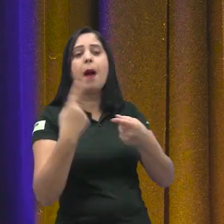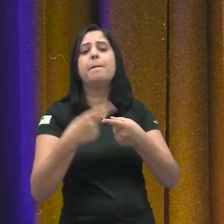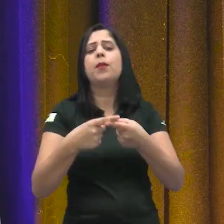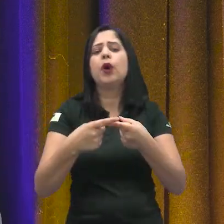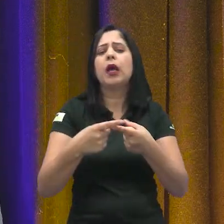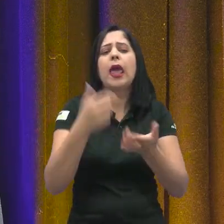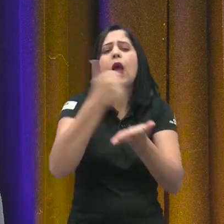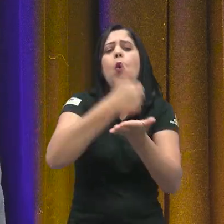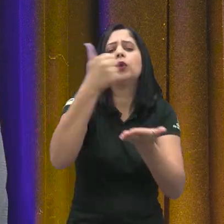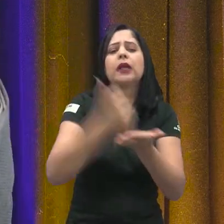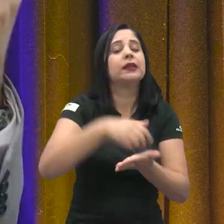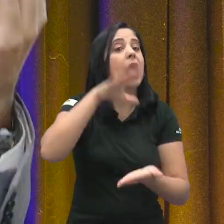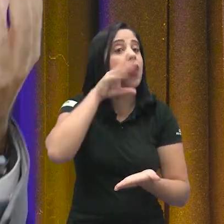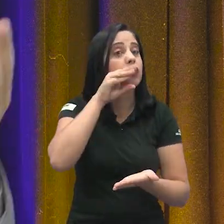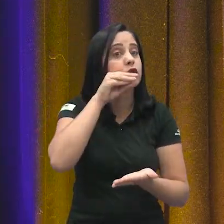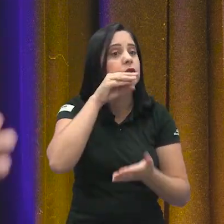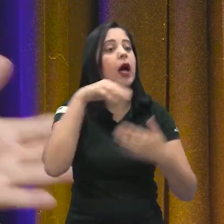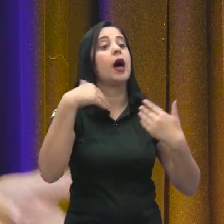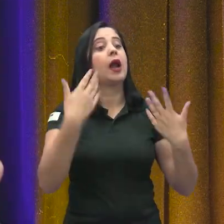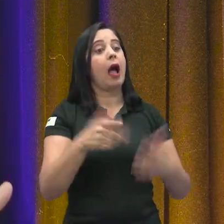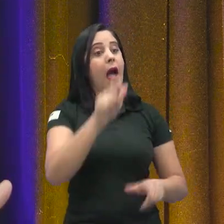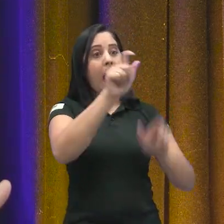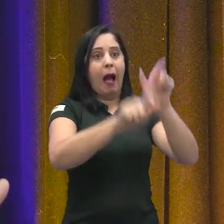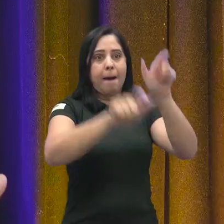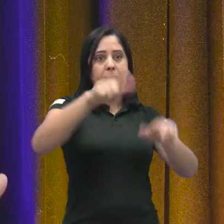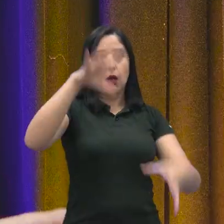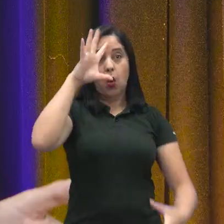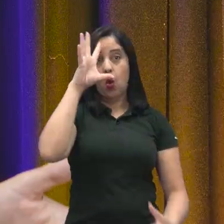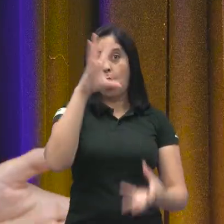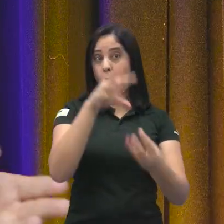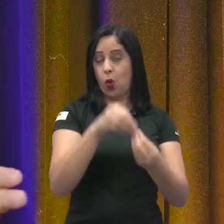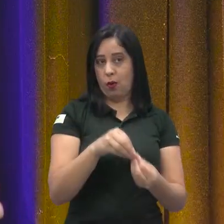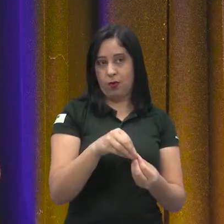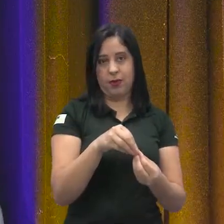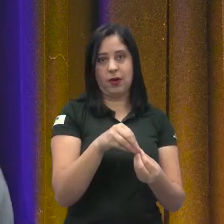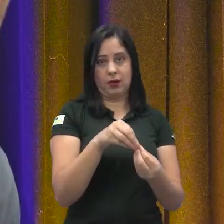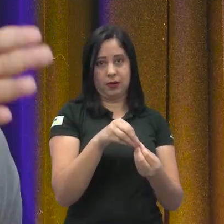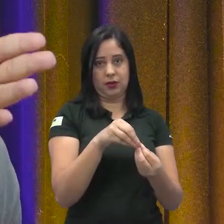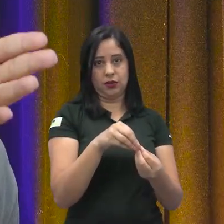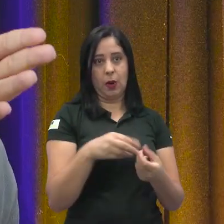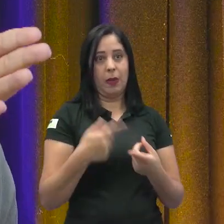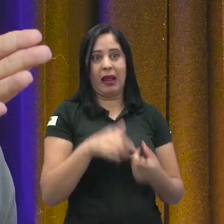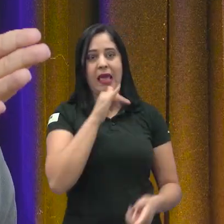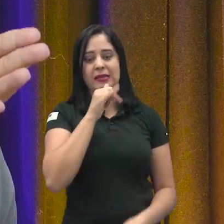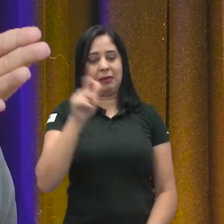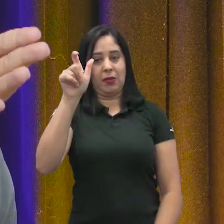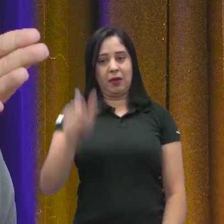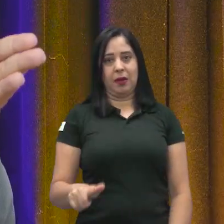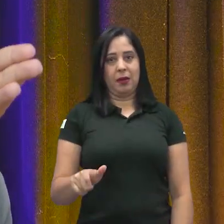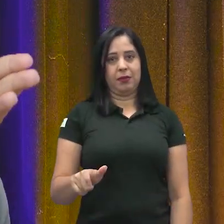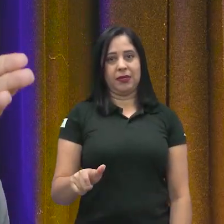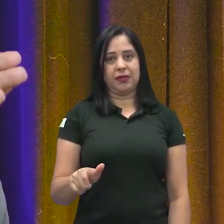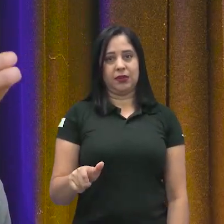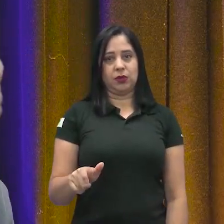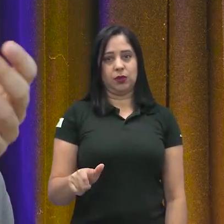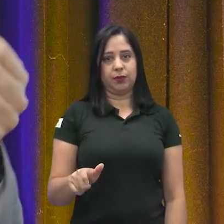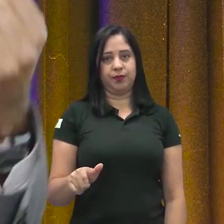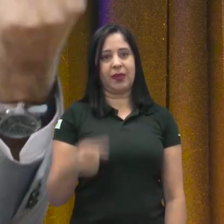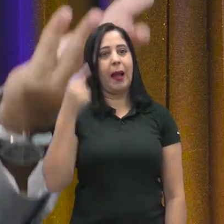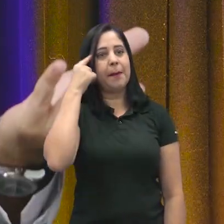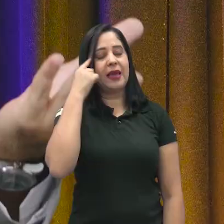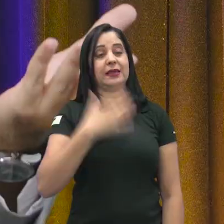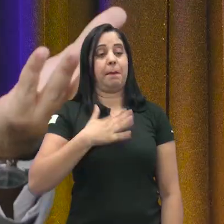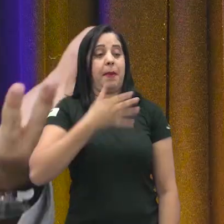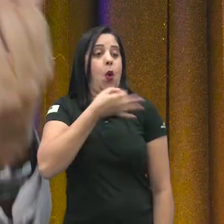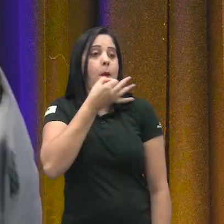consegue conectar um maior número de pessoas no mesmo propósito. Porque para você aquele sistema pode ter você pode ter uma